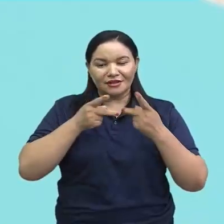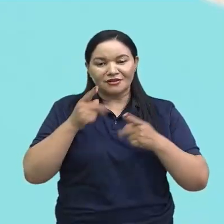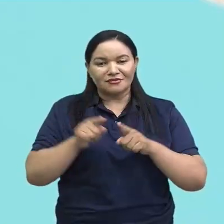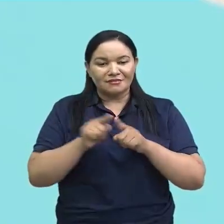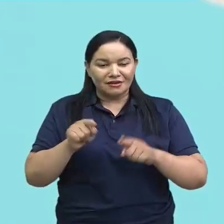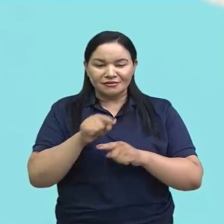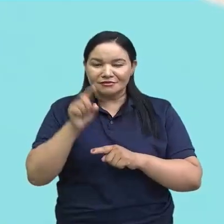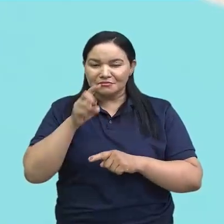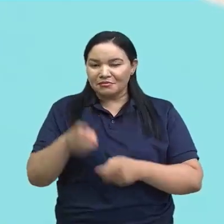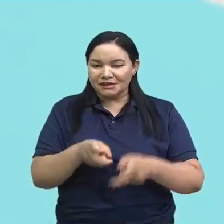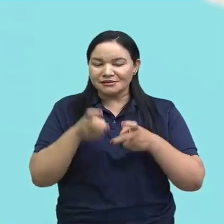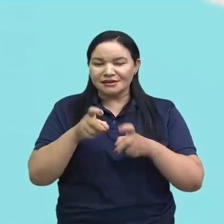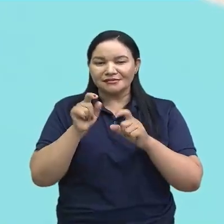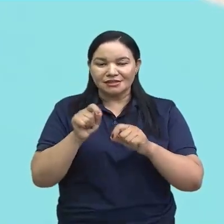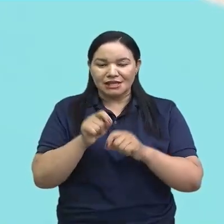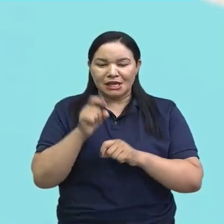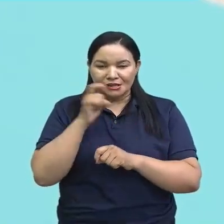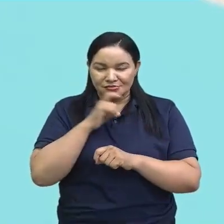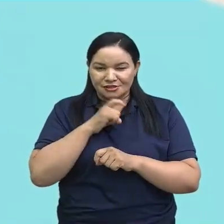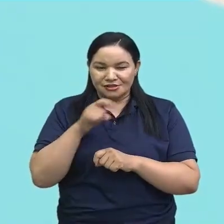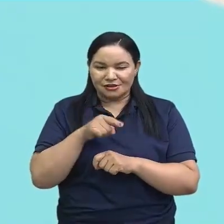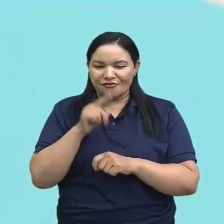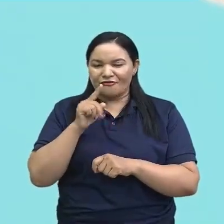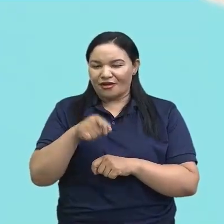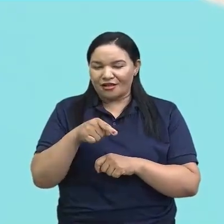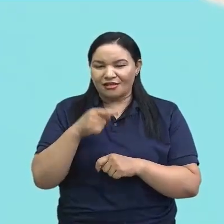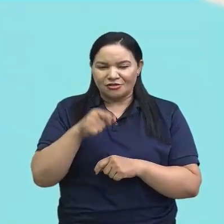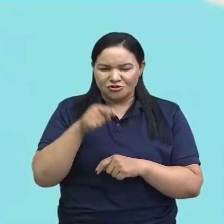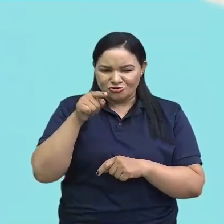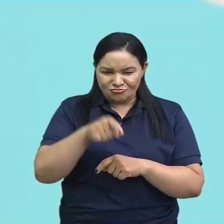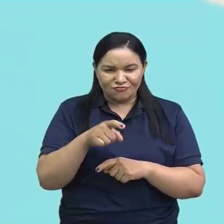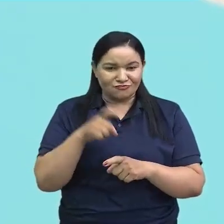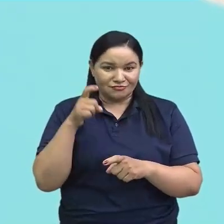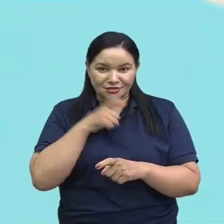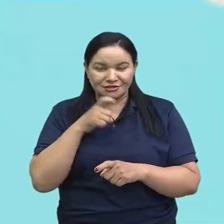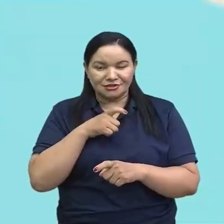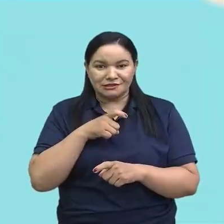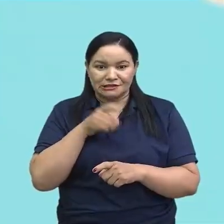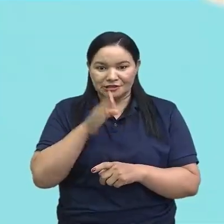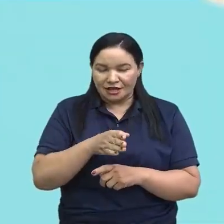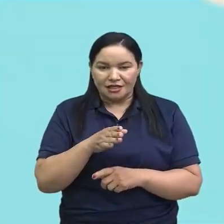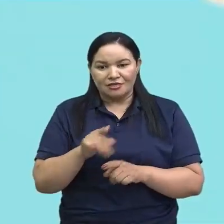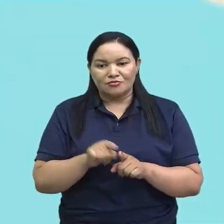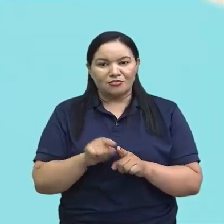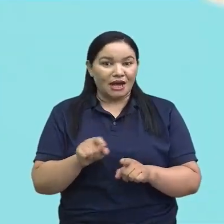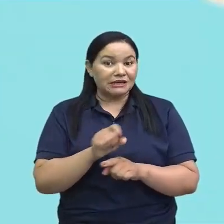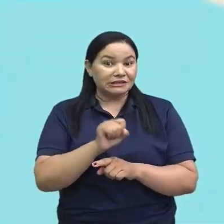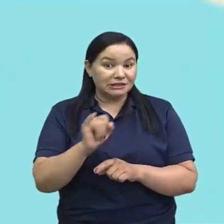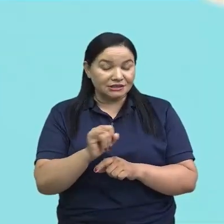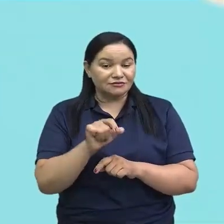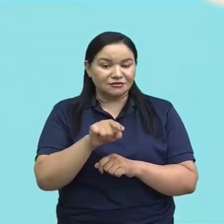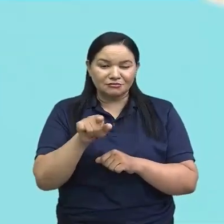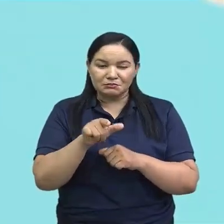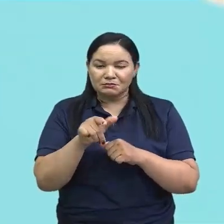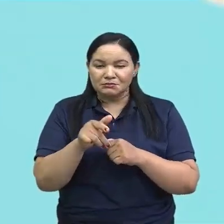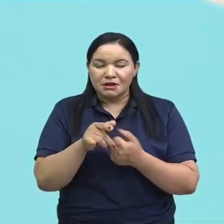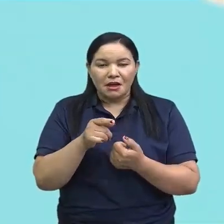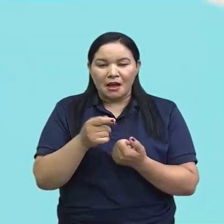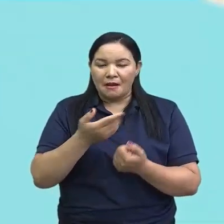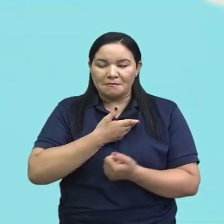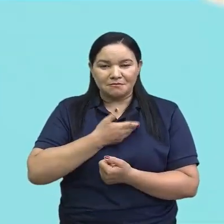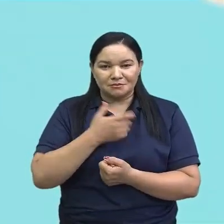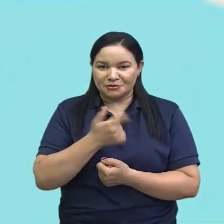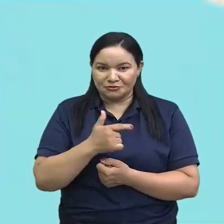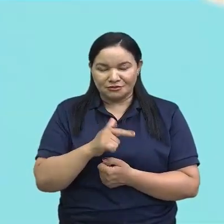que você poderia chamar essa pessoa de mentirosa ou dizer que você está mentindo diretamente. Mas se você não tem uma intimidade, se você não é amigo